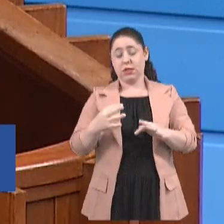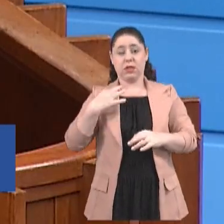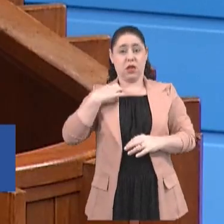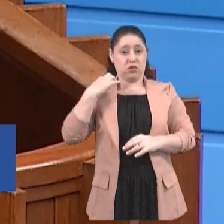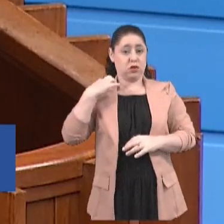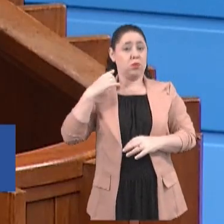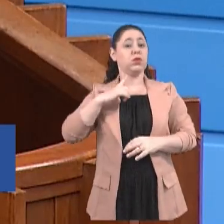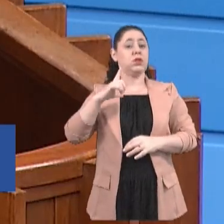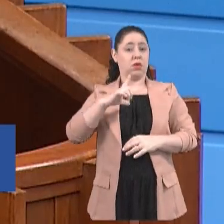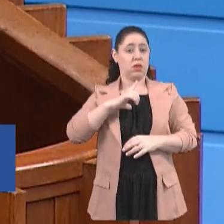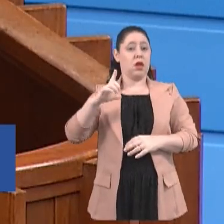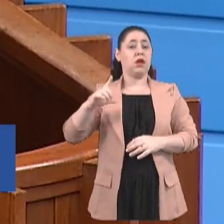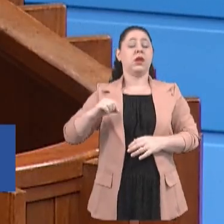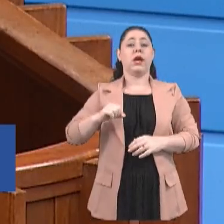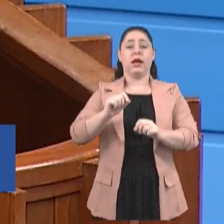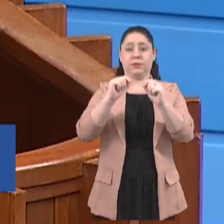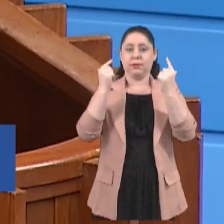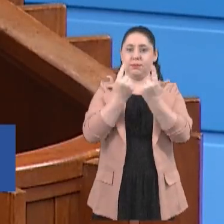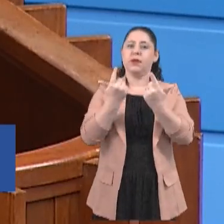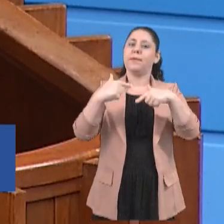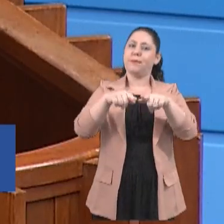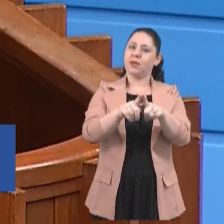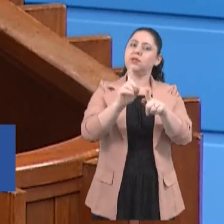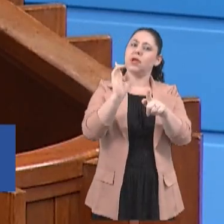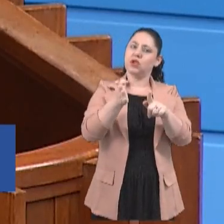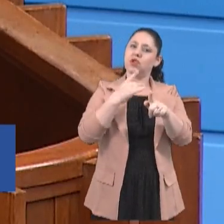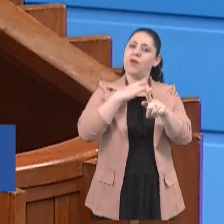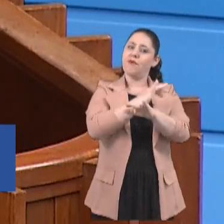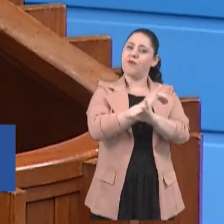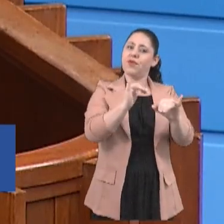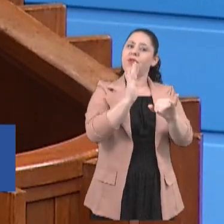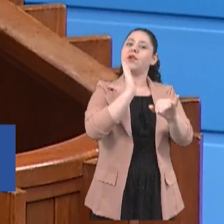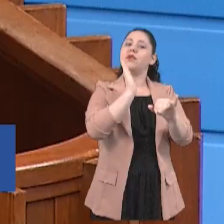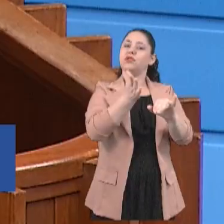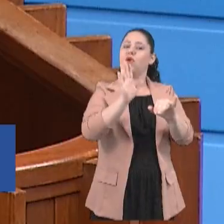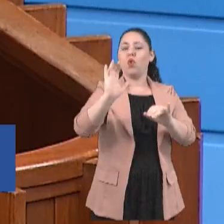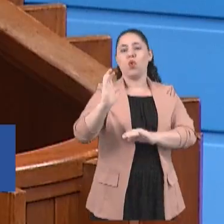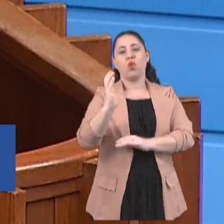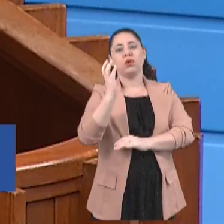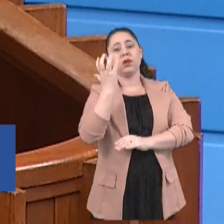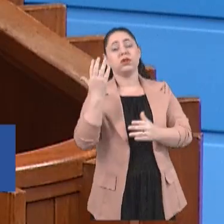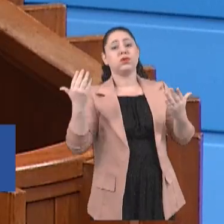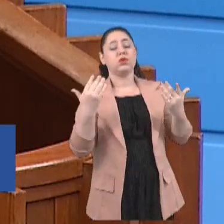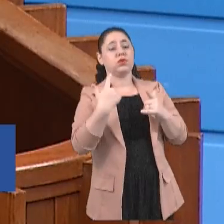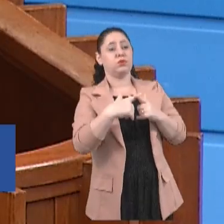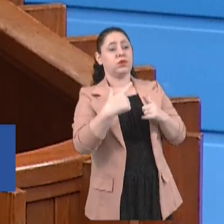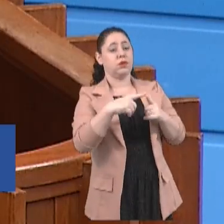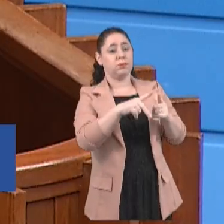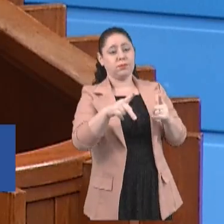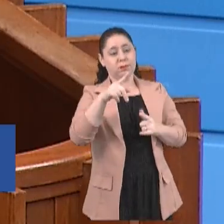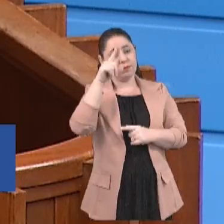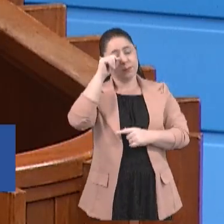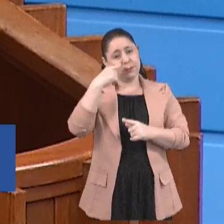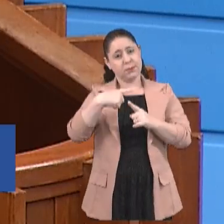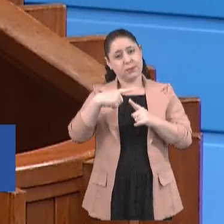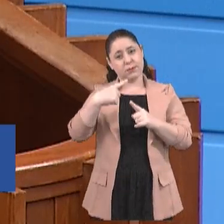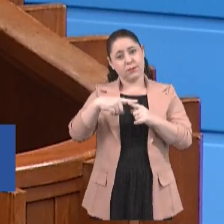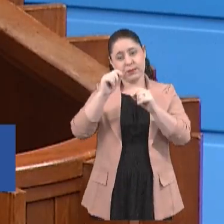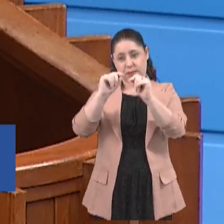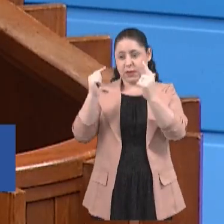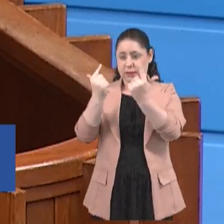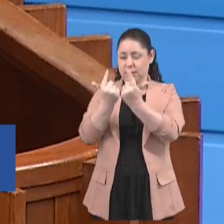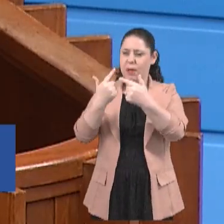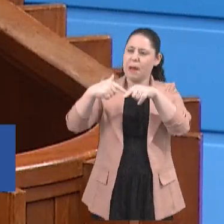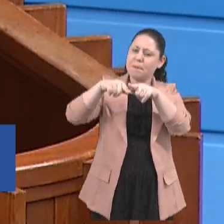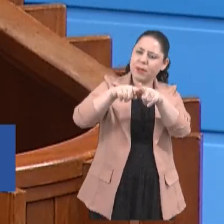disse a diretoria que a Assembleia Legislativa é parceira, e isso só acontece hoje, presidente Gerson Claro, porque a Assembleia é